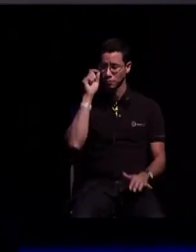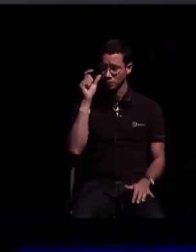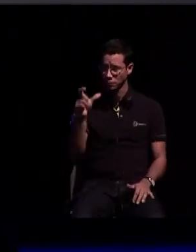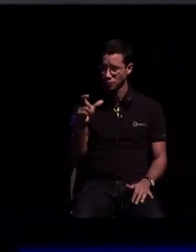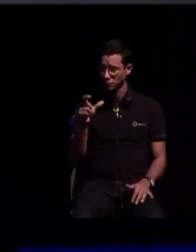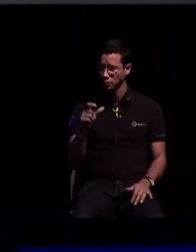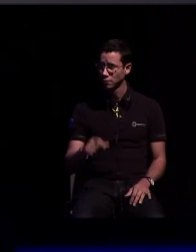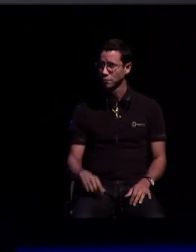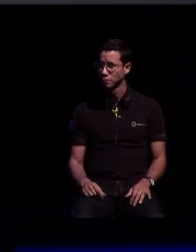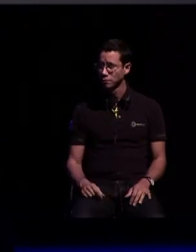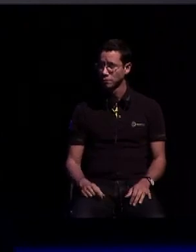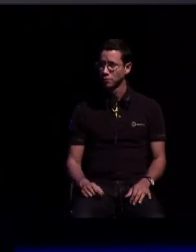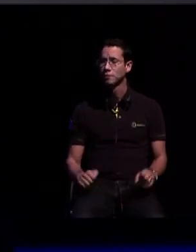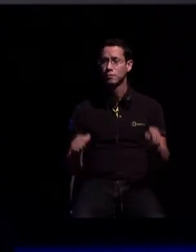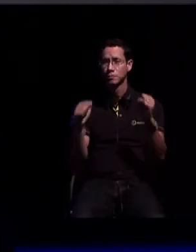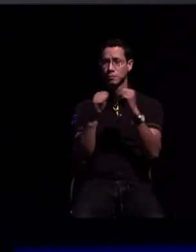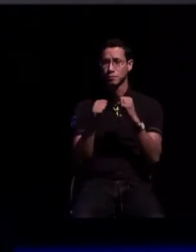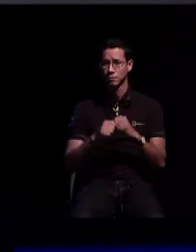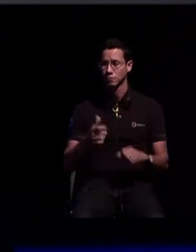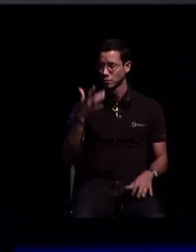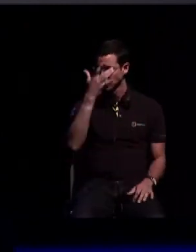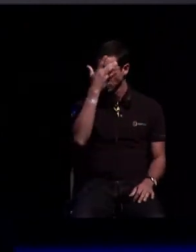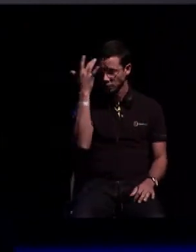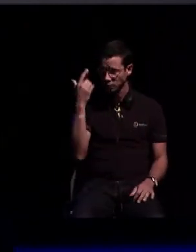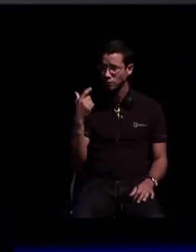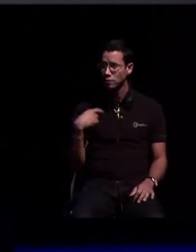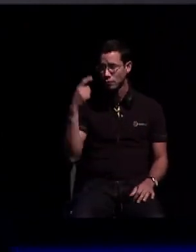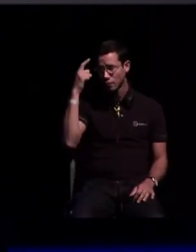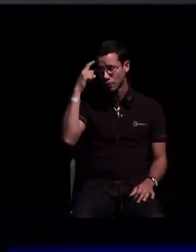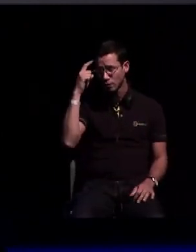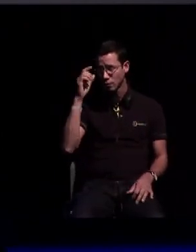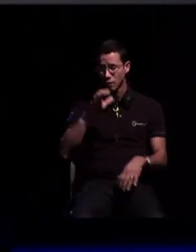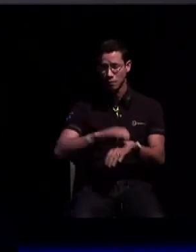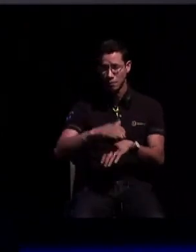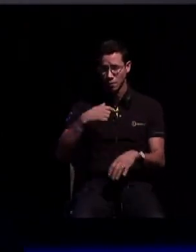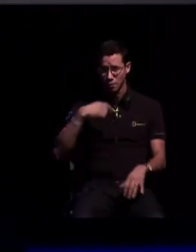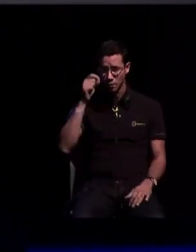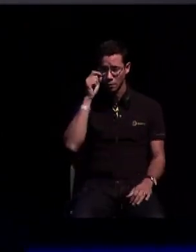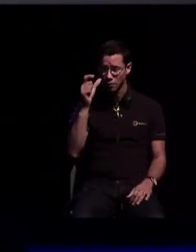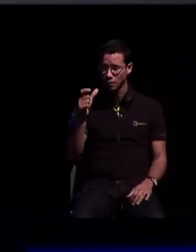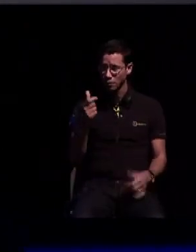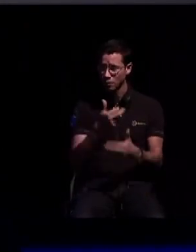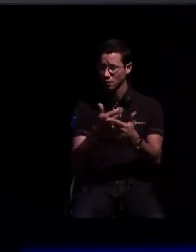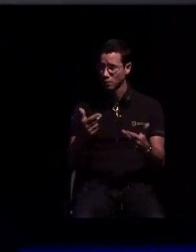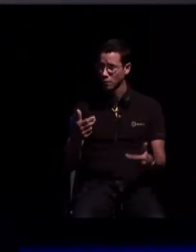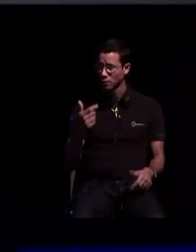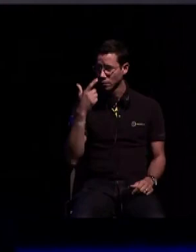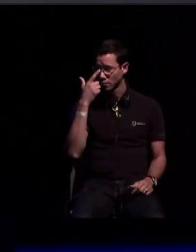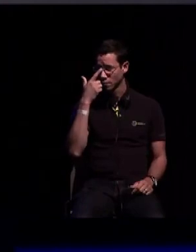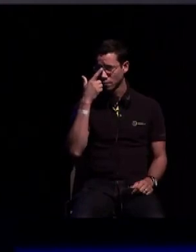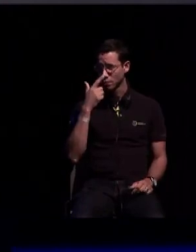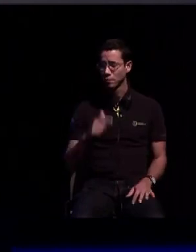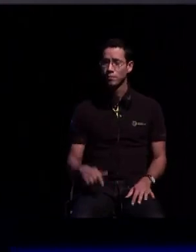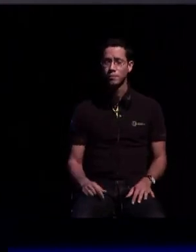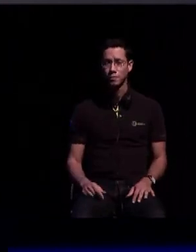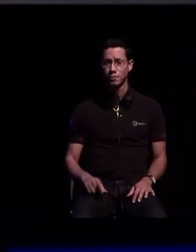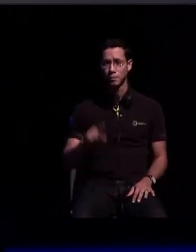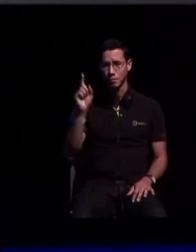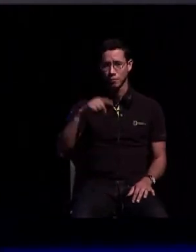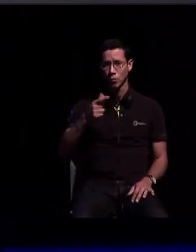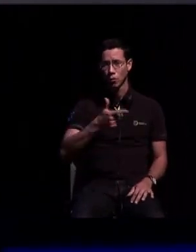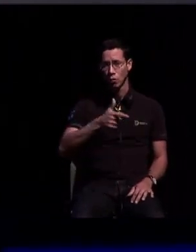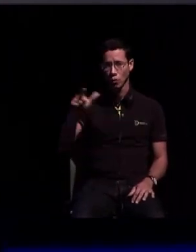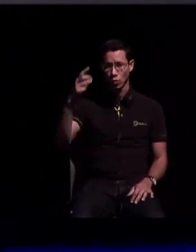exatamente para fazer com que a pessoa... Porque eu acho que o que é mais interessante nessa coisa de você experimentar é uma outra cultura,